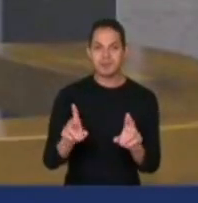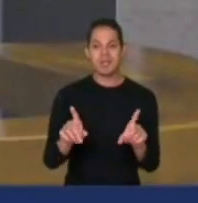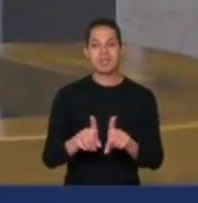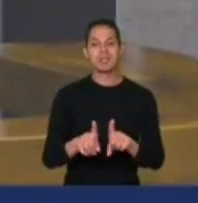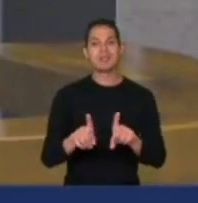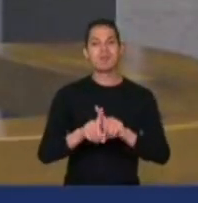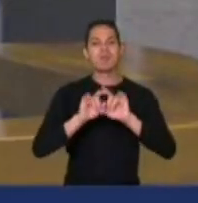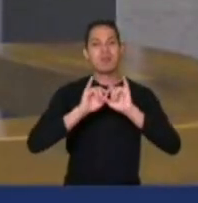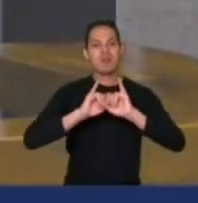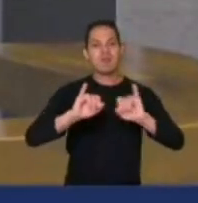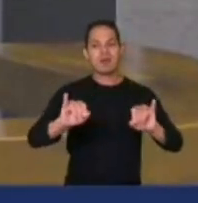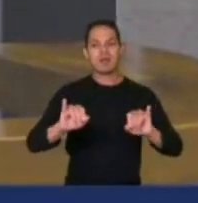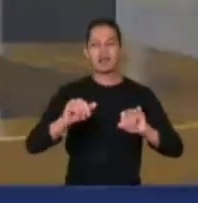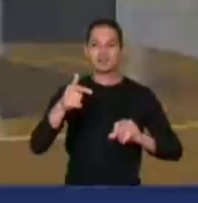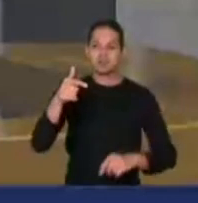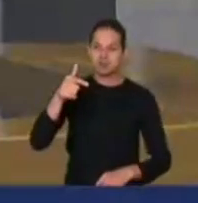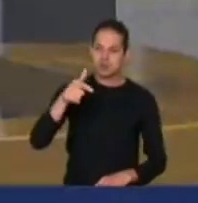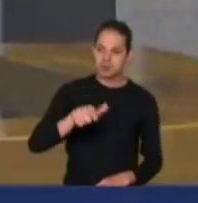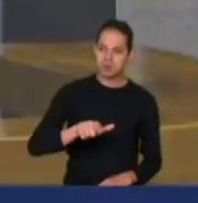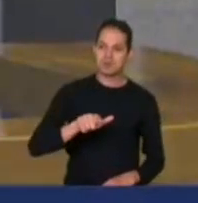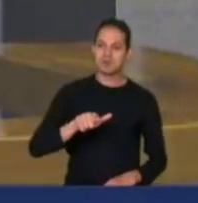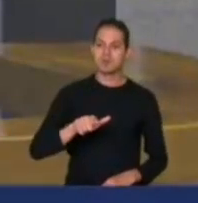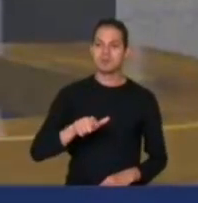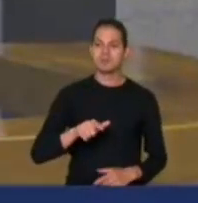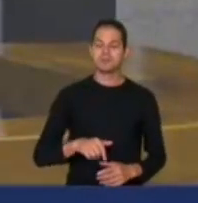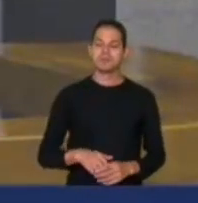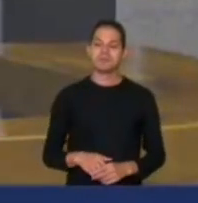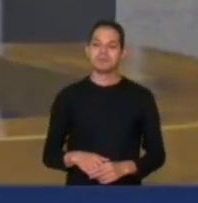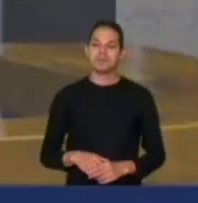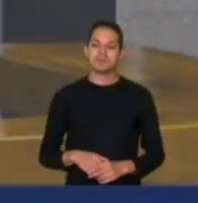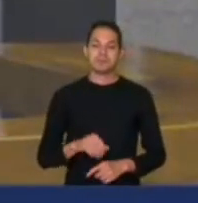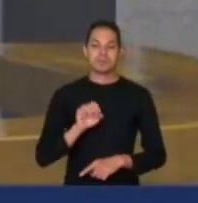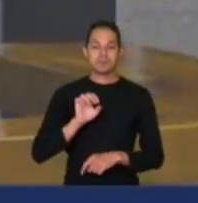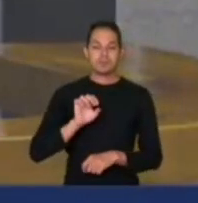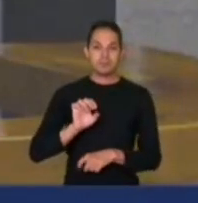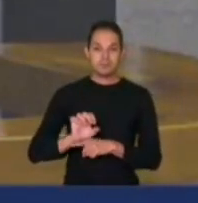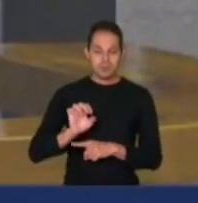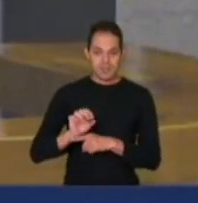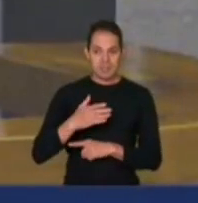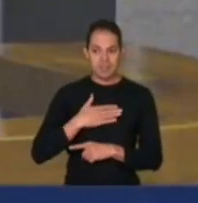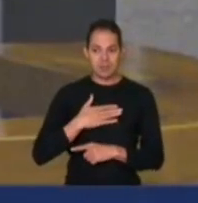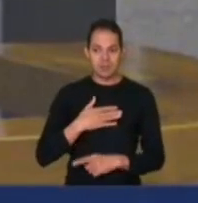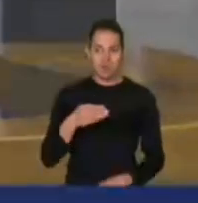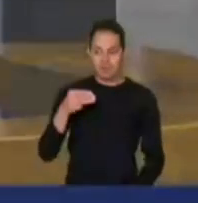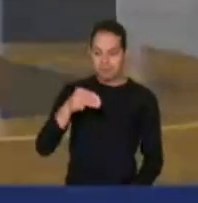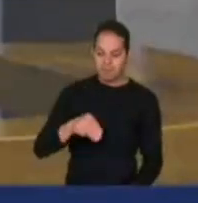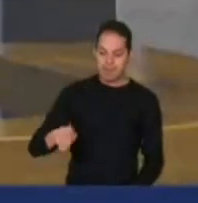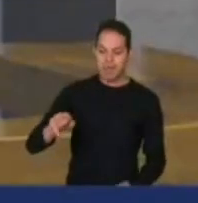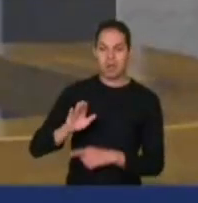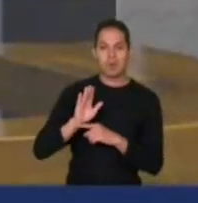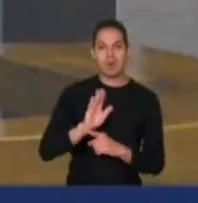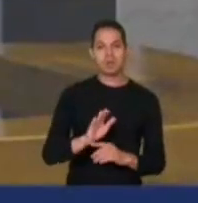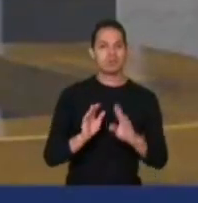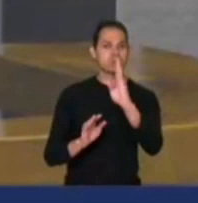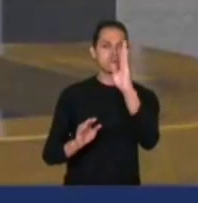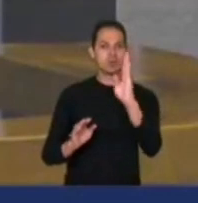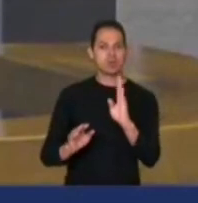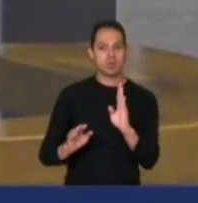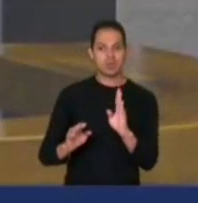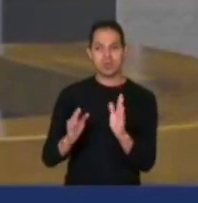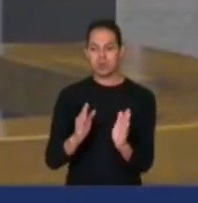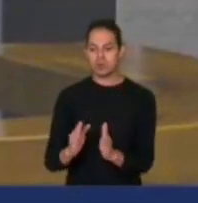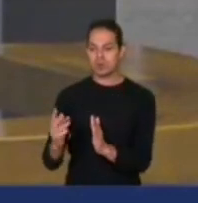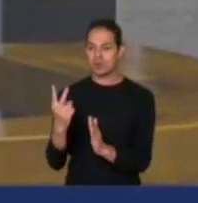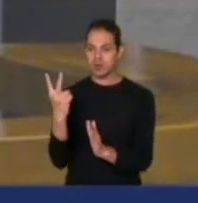destacar novamente, a grande contribuição que o meu Estado, o Estado do Maranhão, deu ao Brasil. Aumentamos no segundo turno a